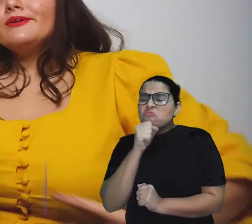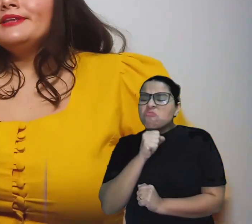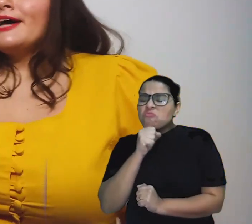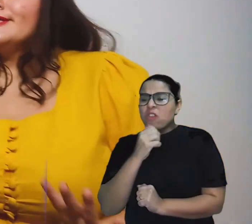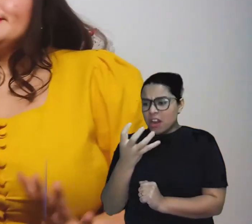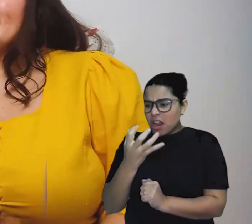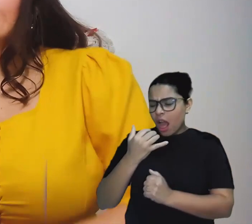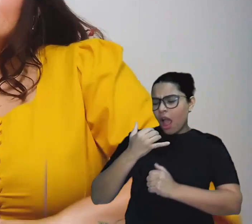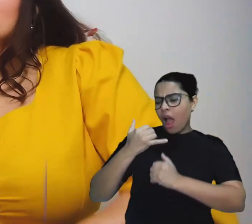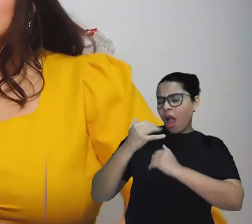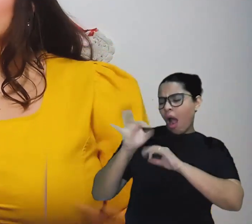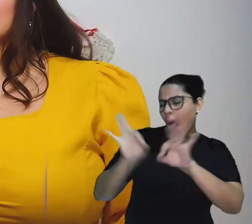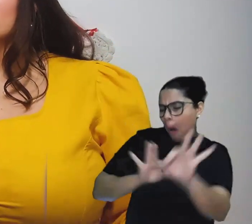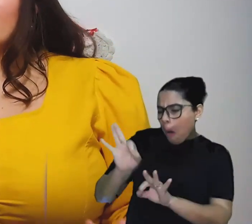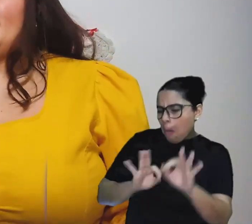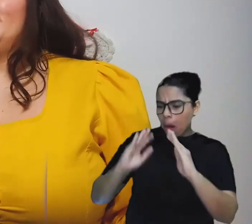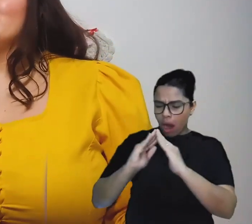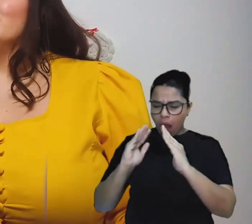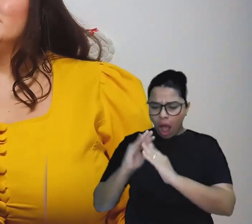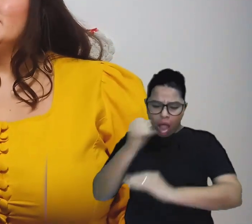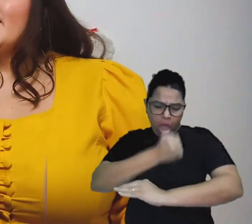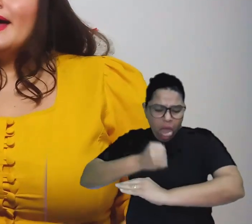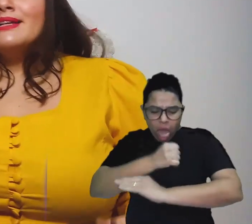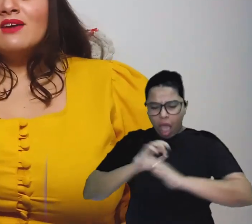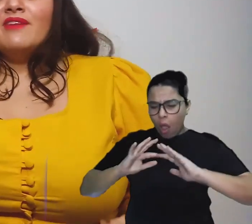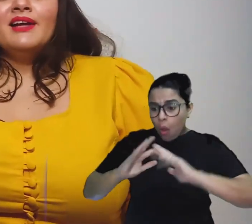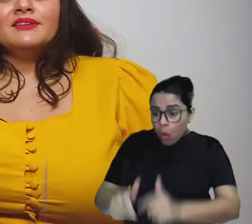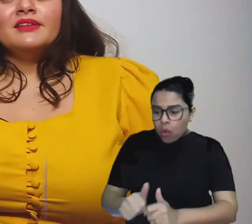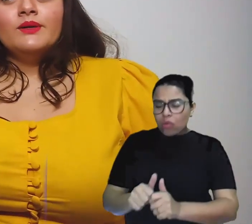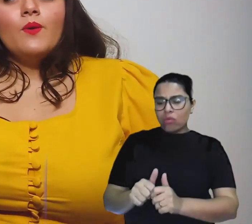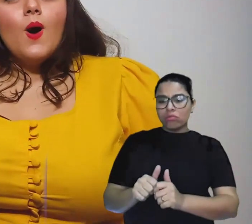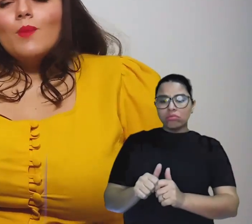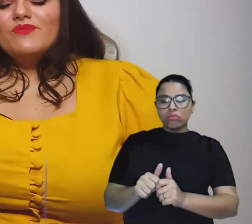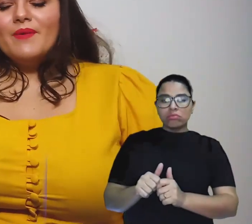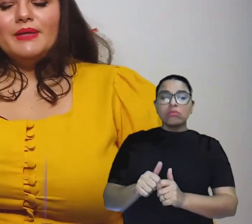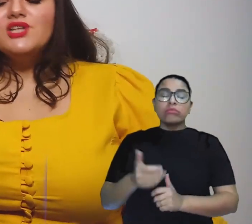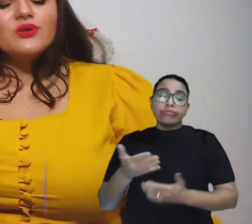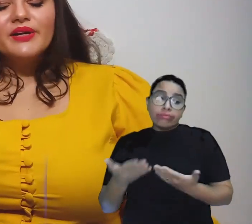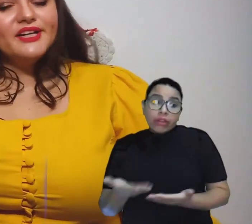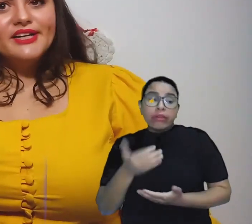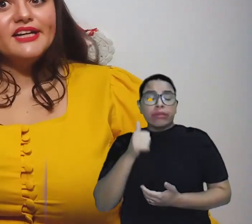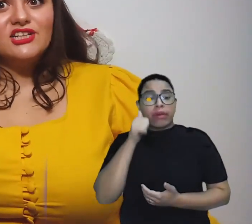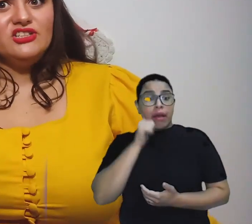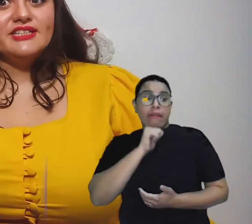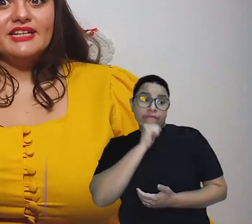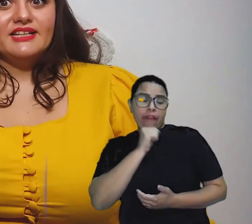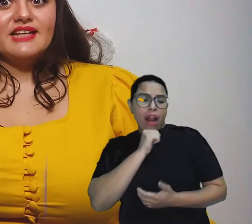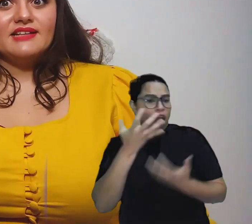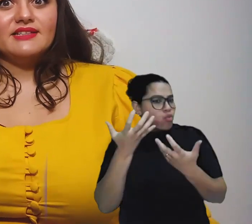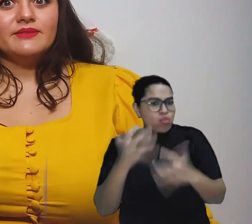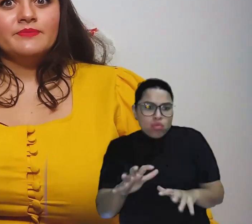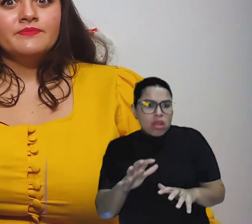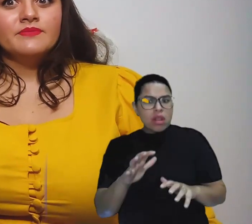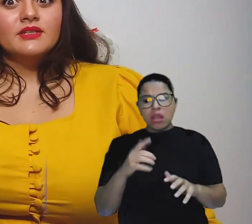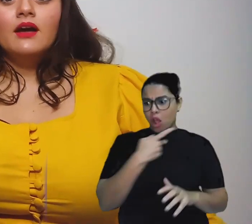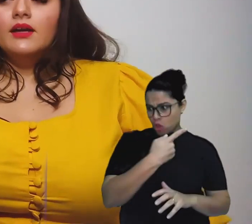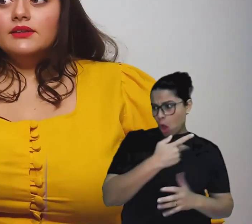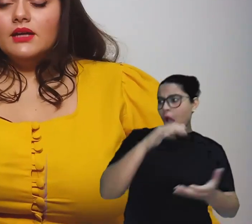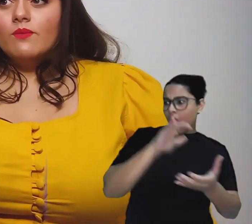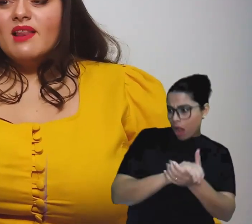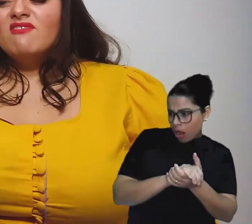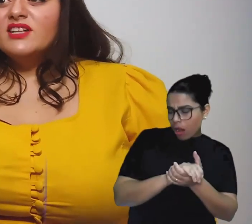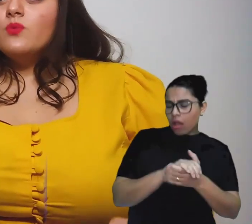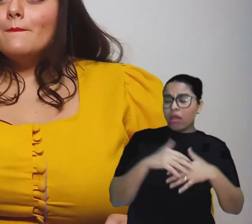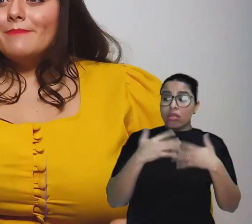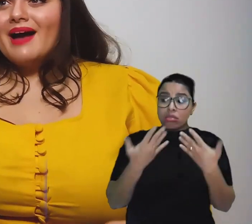que cuidasse dela e de todo o resto. Essa velha, então, obviamente não queria que a gente se casasse.